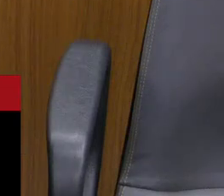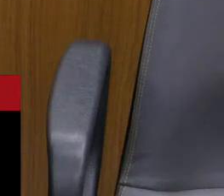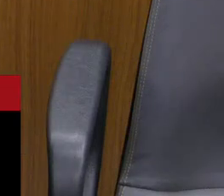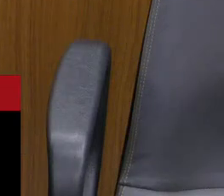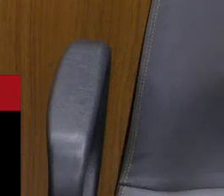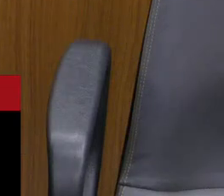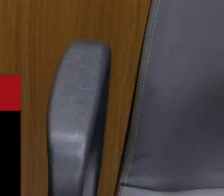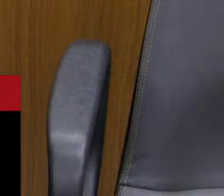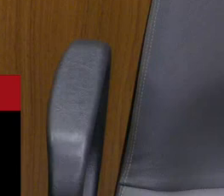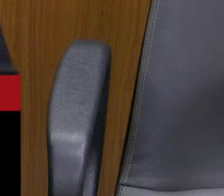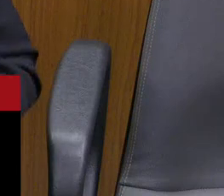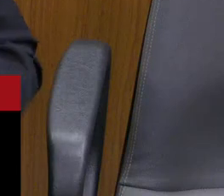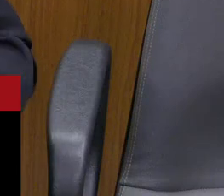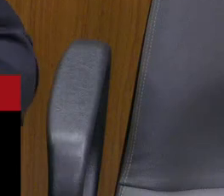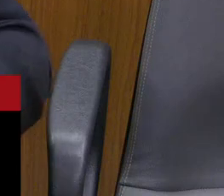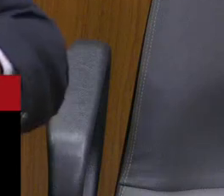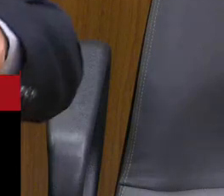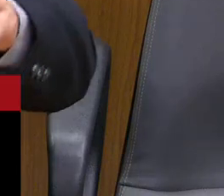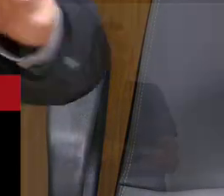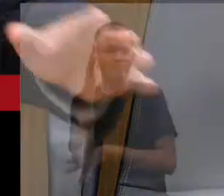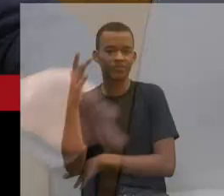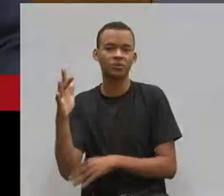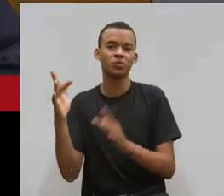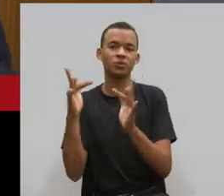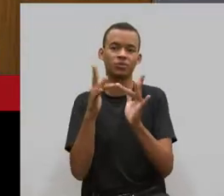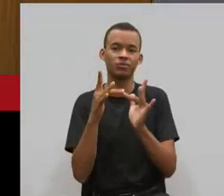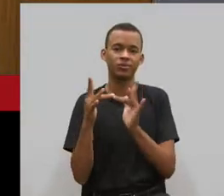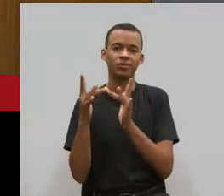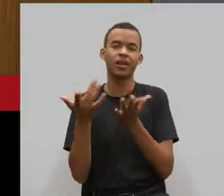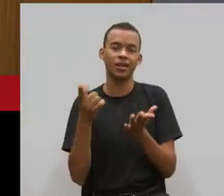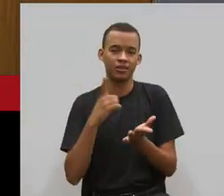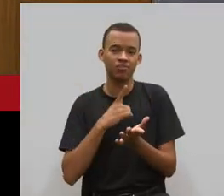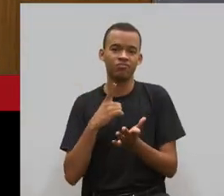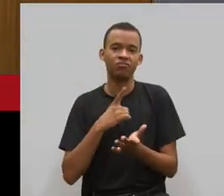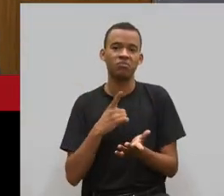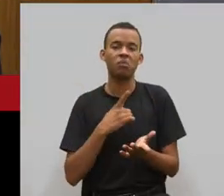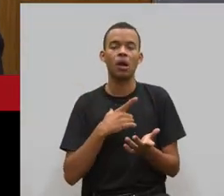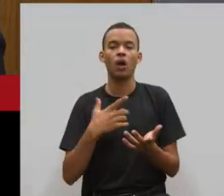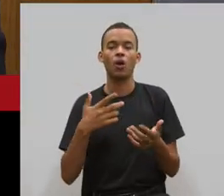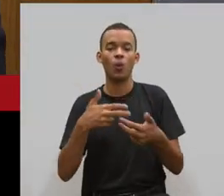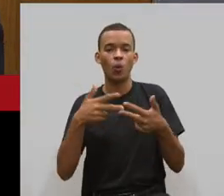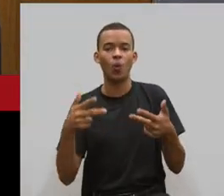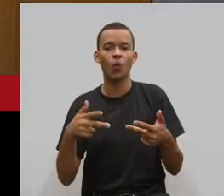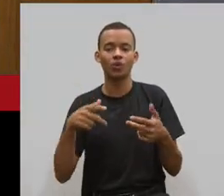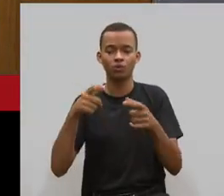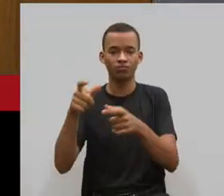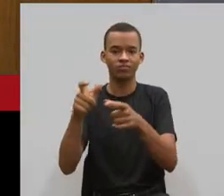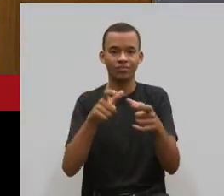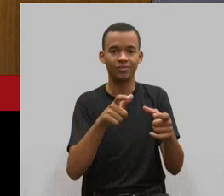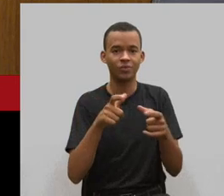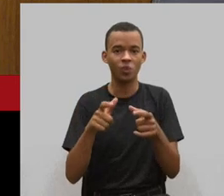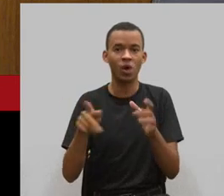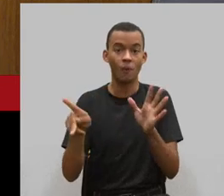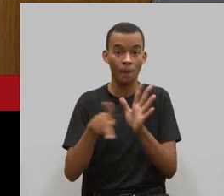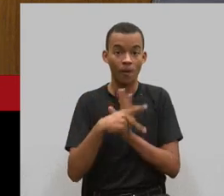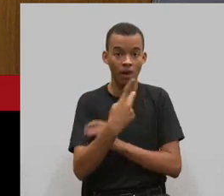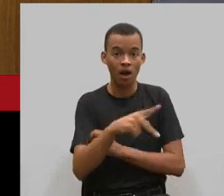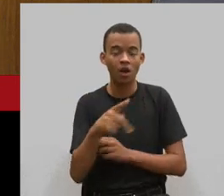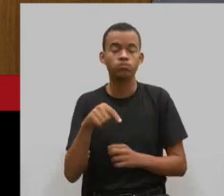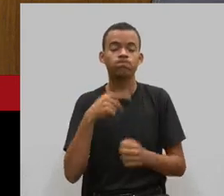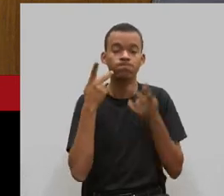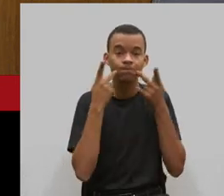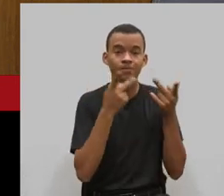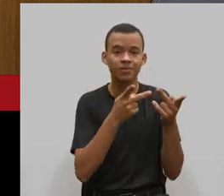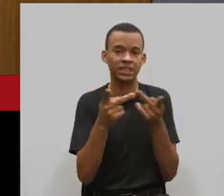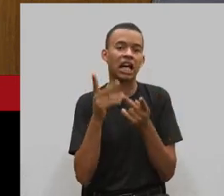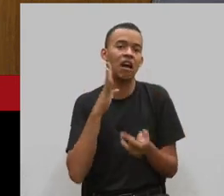um turismo onde você vai visitar eh coisas tradicionais de cada região então ele faz muito bem para mim eu trabalho nesse